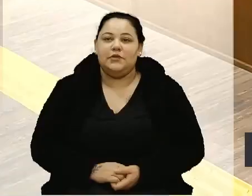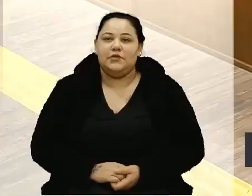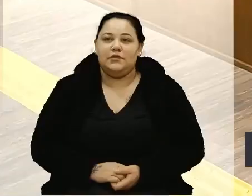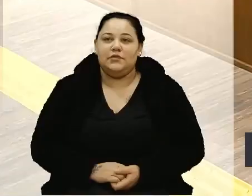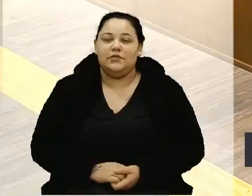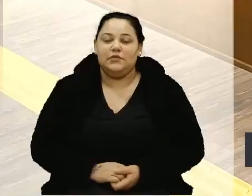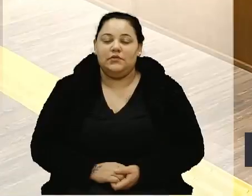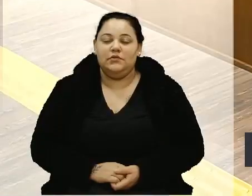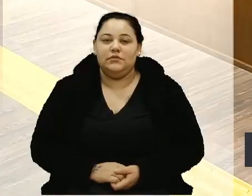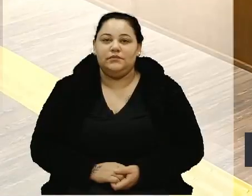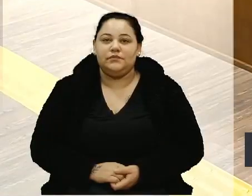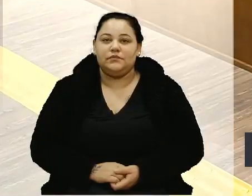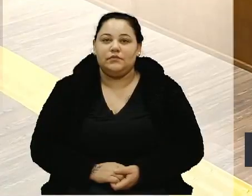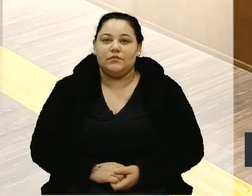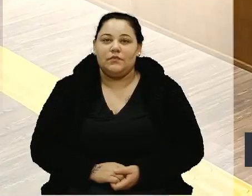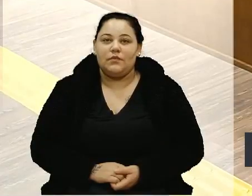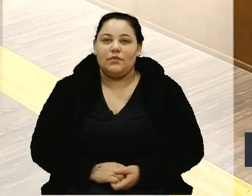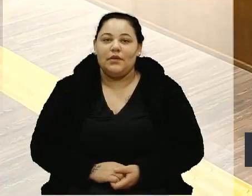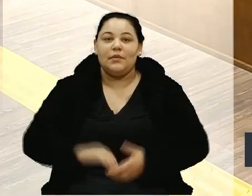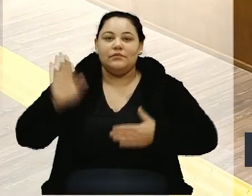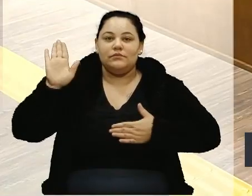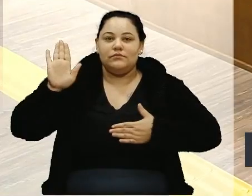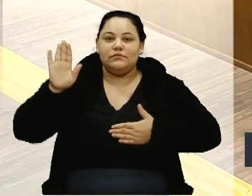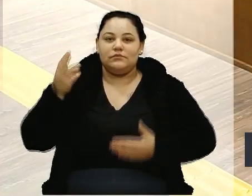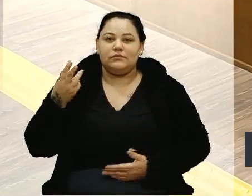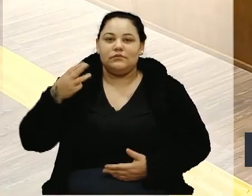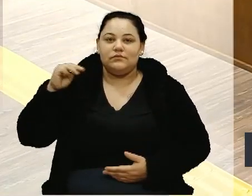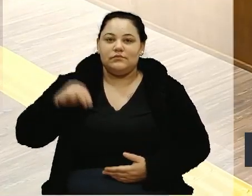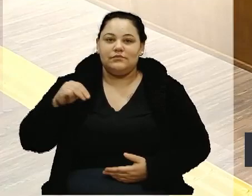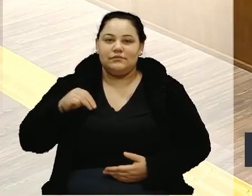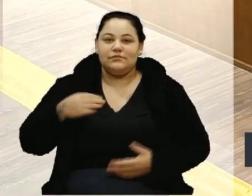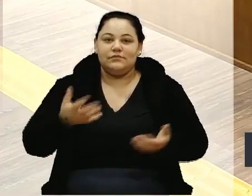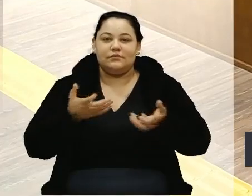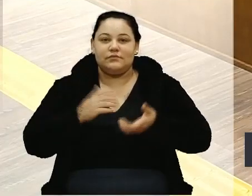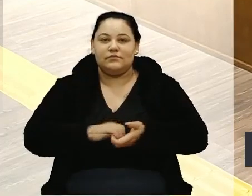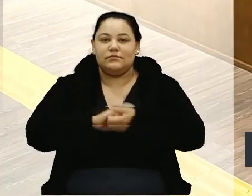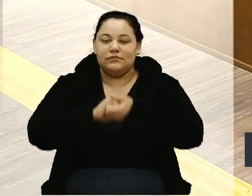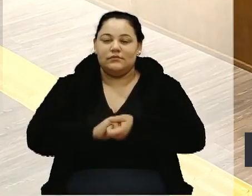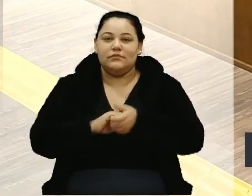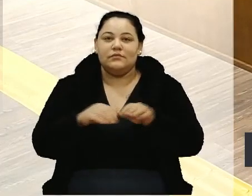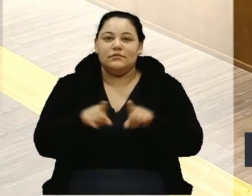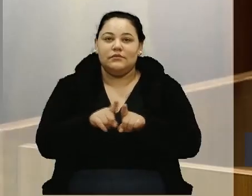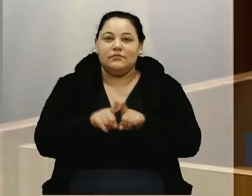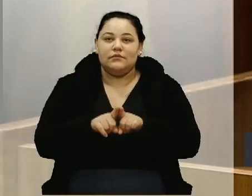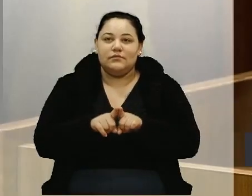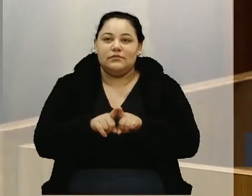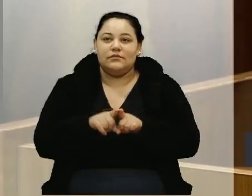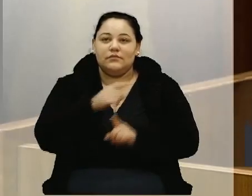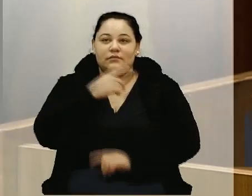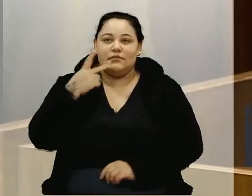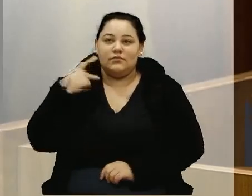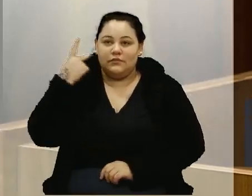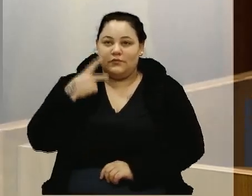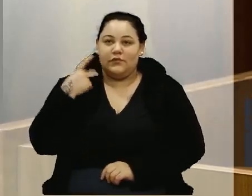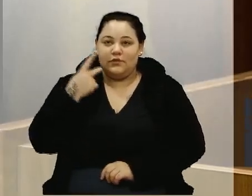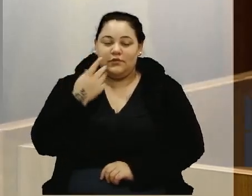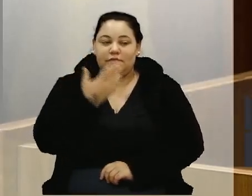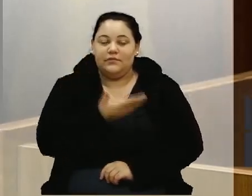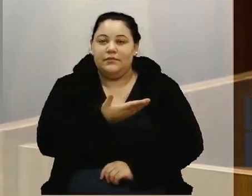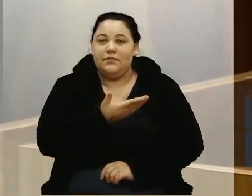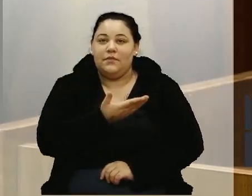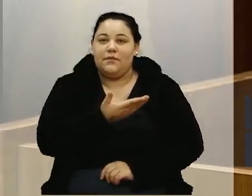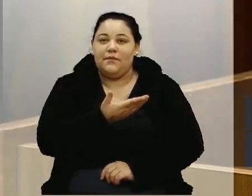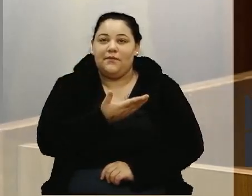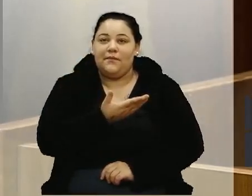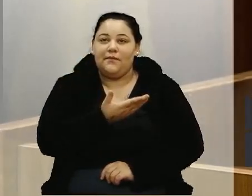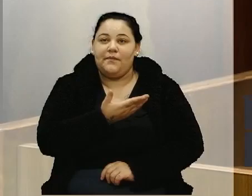Obrigado. Prometo 3 minutos. Quero cumprimentar aqui também o vereador, esse jovem vereador que está aí,